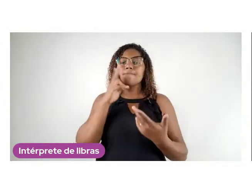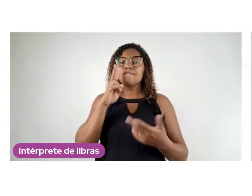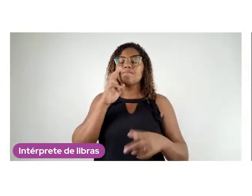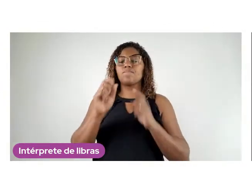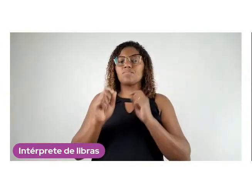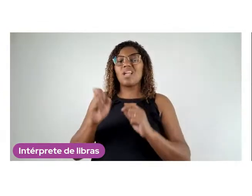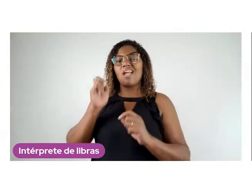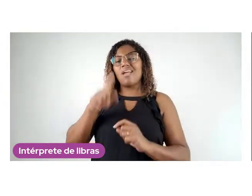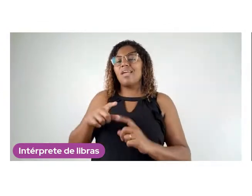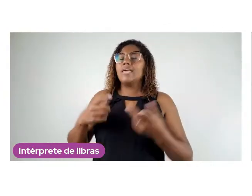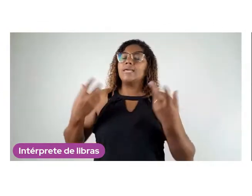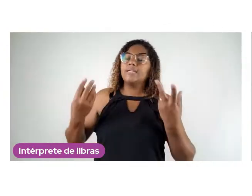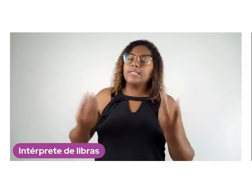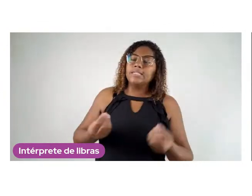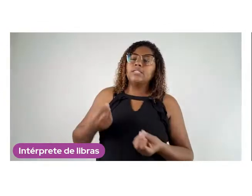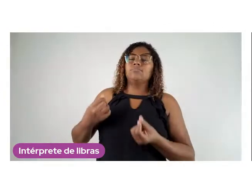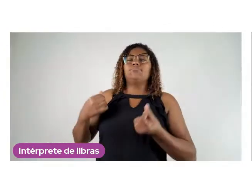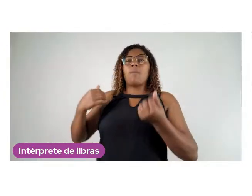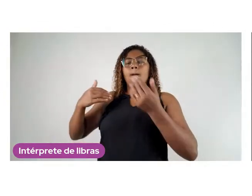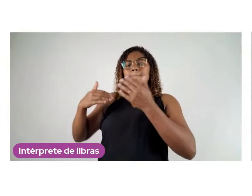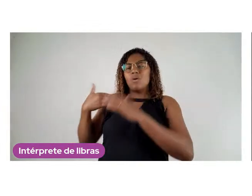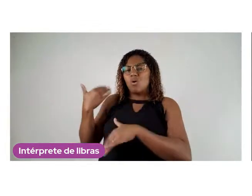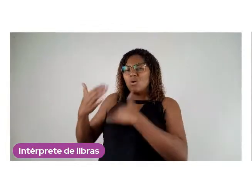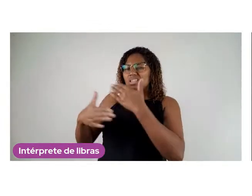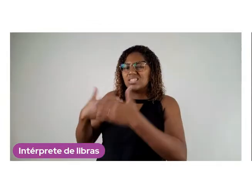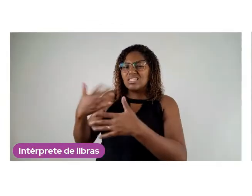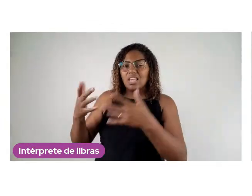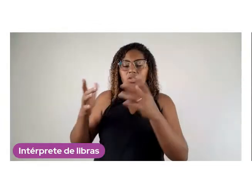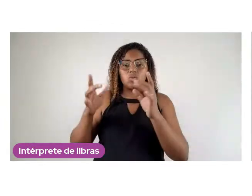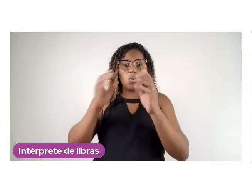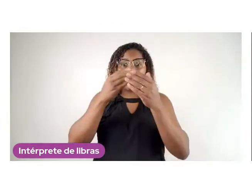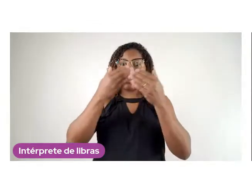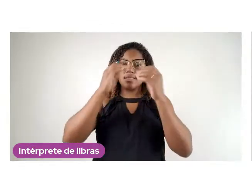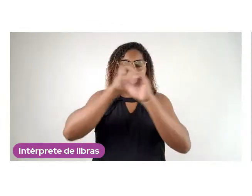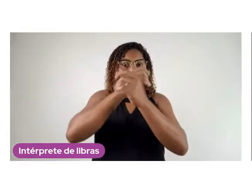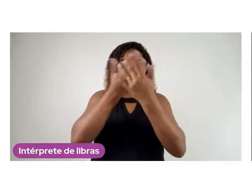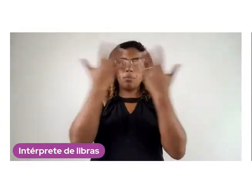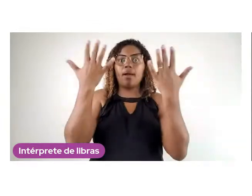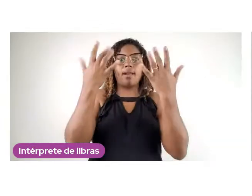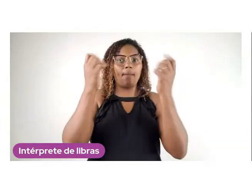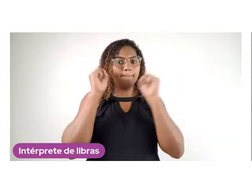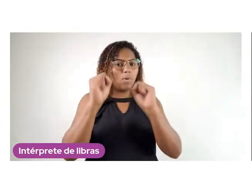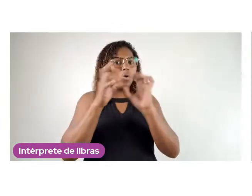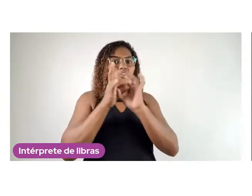processo que é completamente transparente e a participação